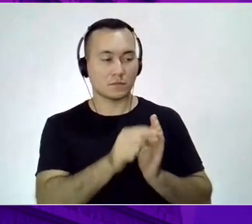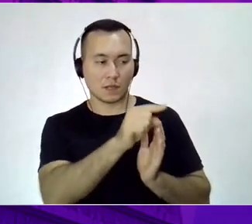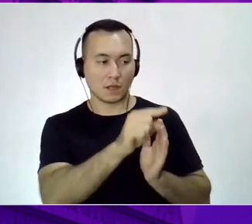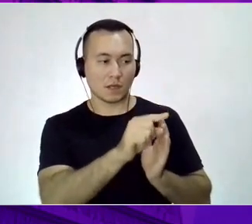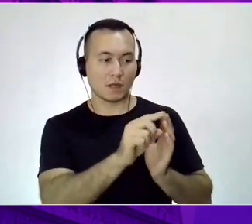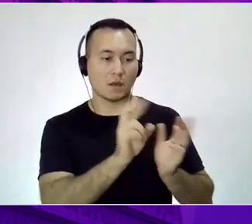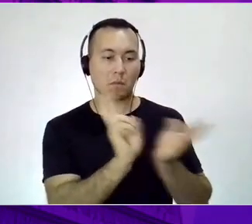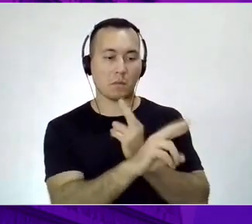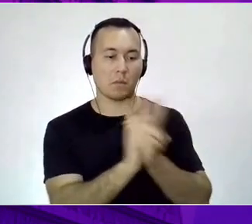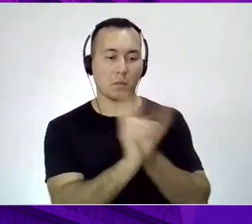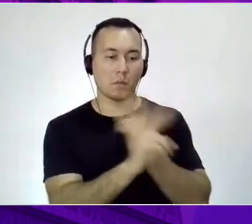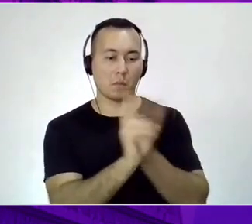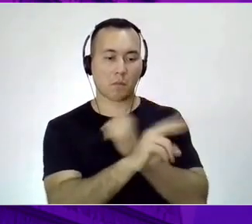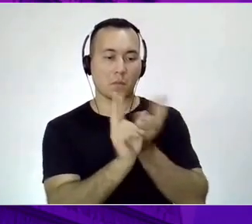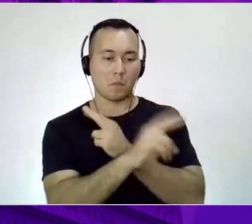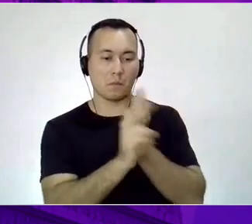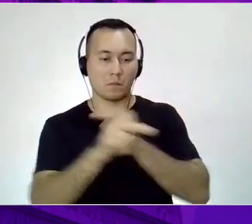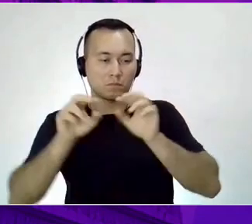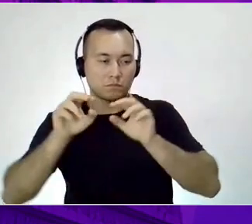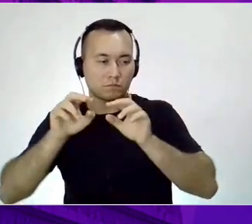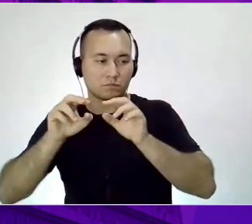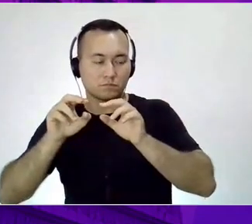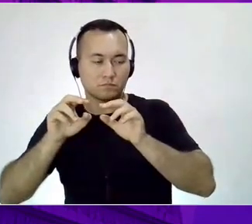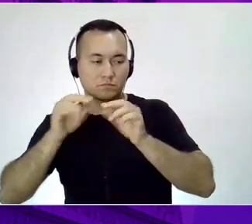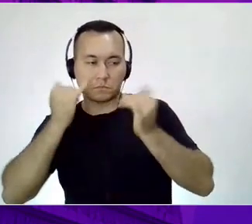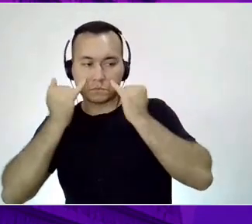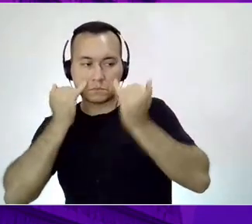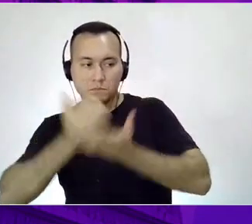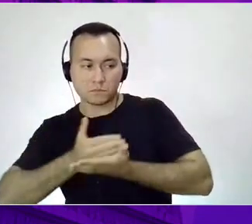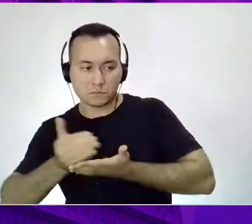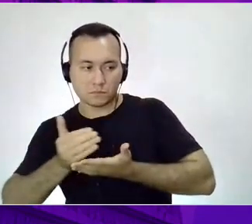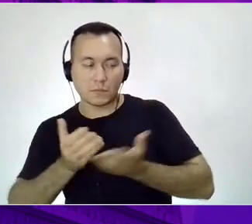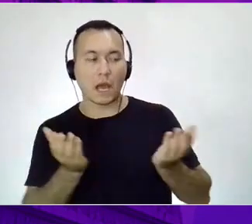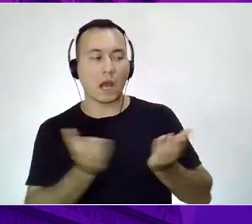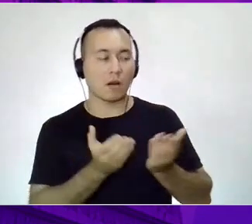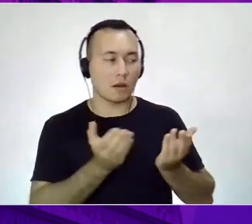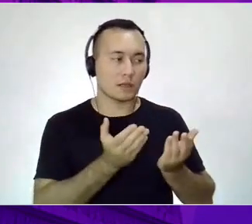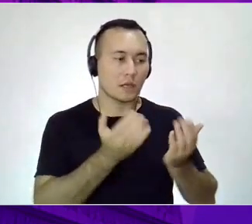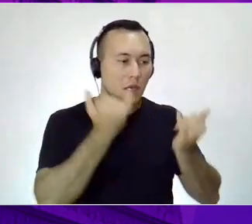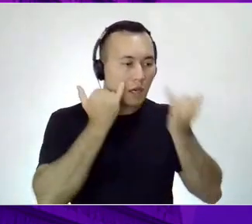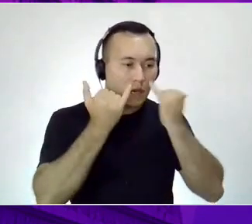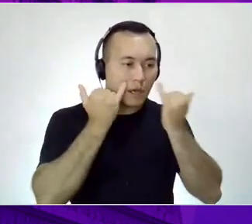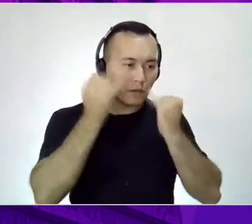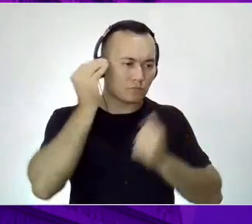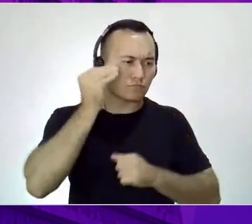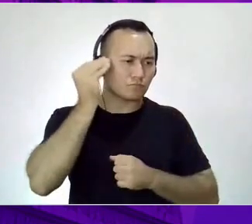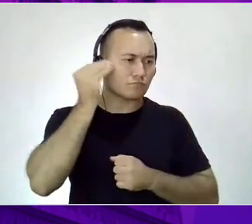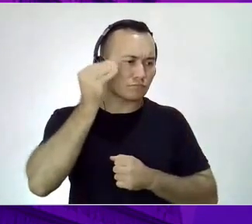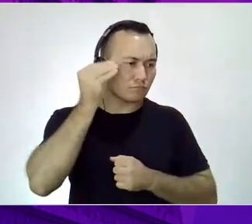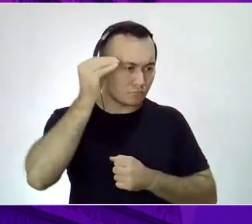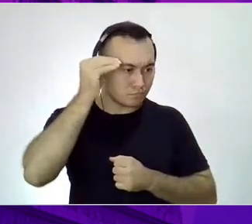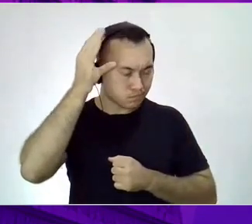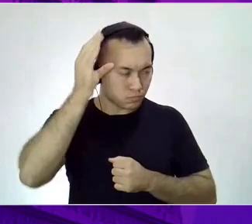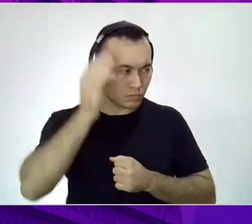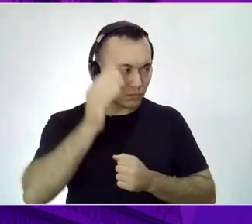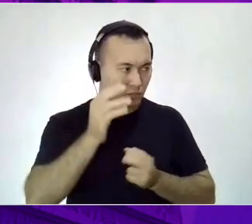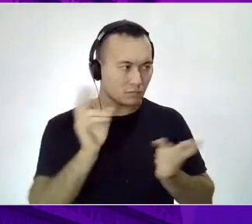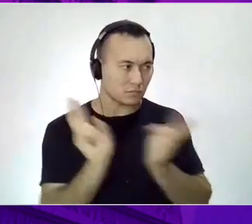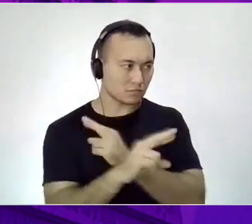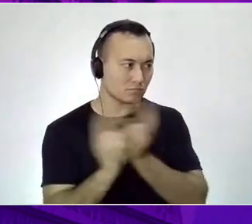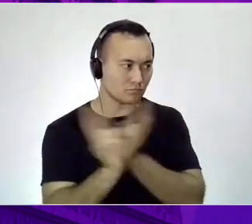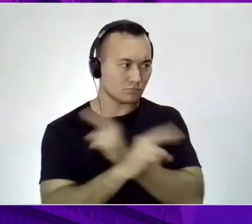regra simples. Digamos que eu estou fazendo uma previsão de valor de um investimento feito